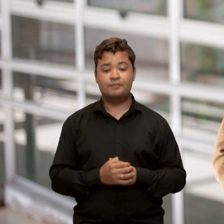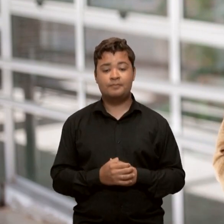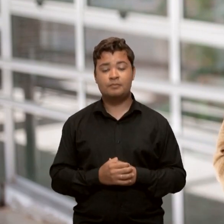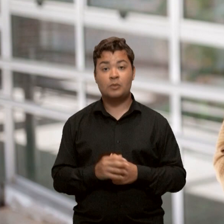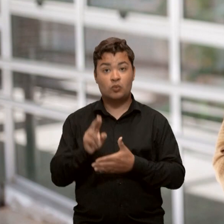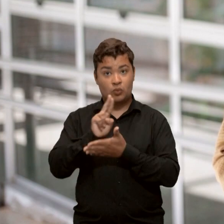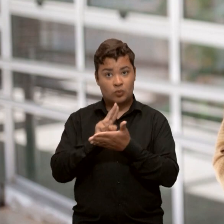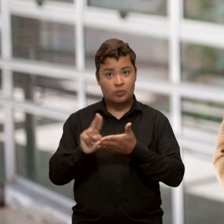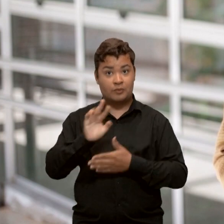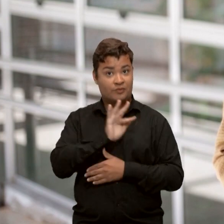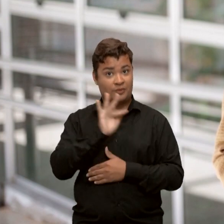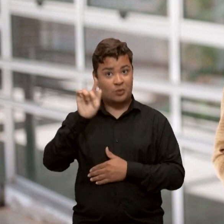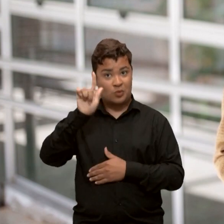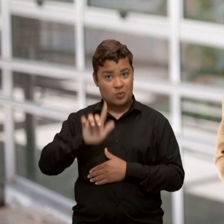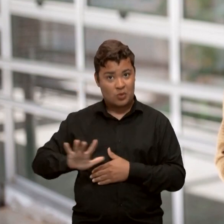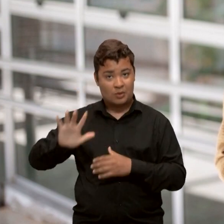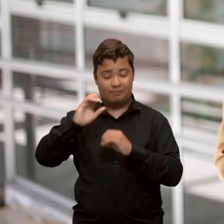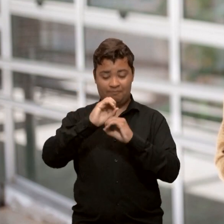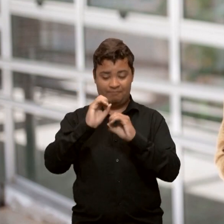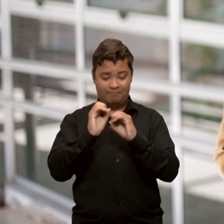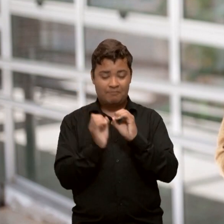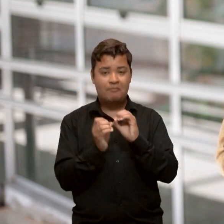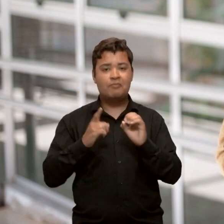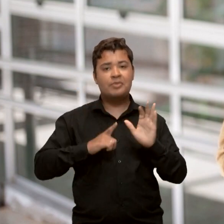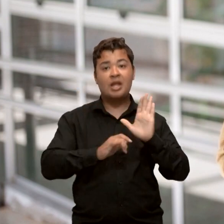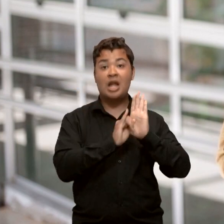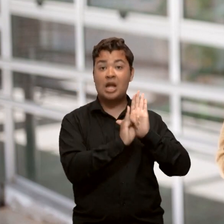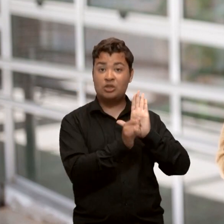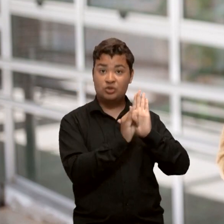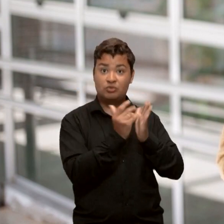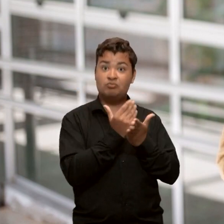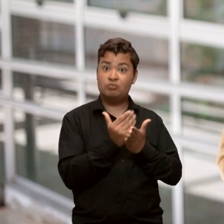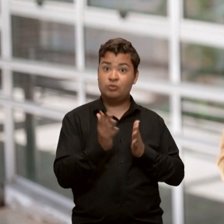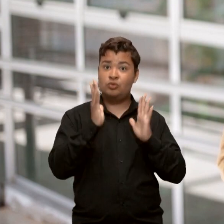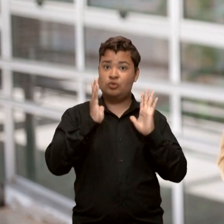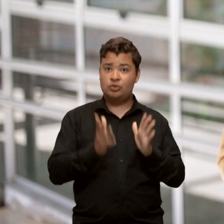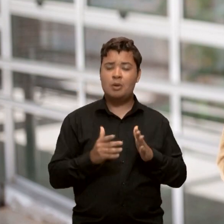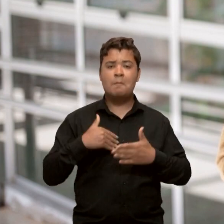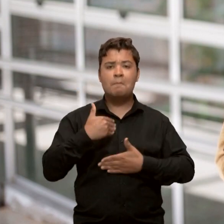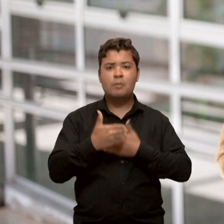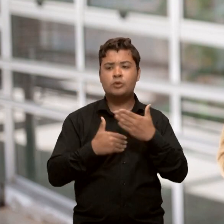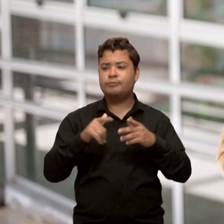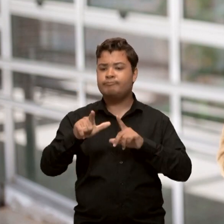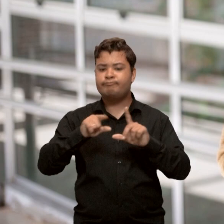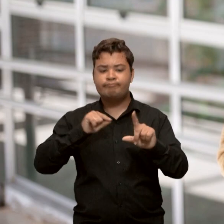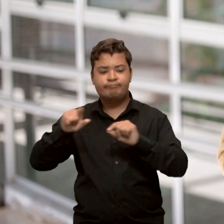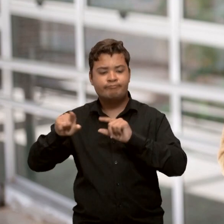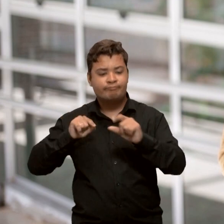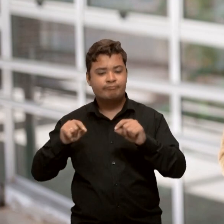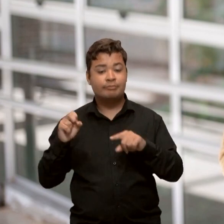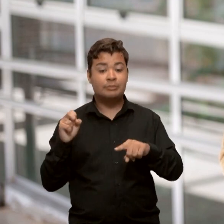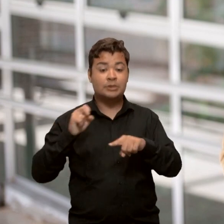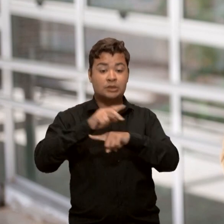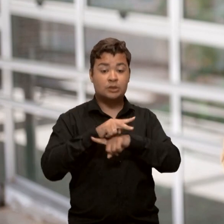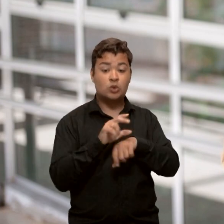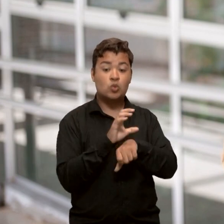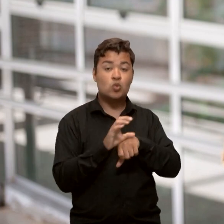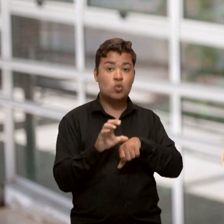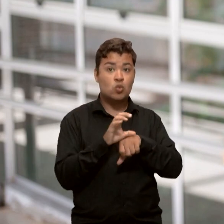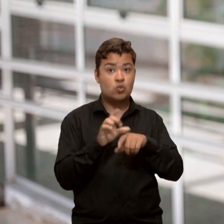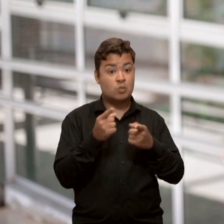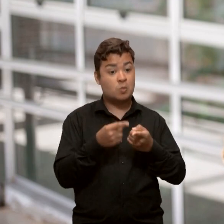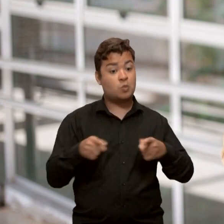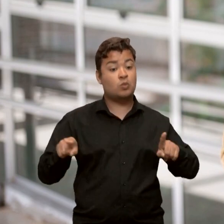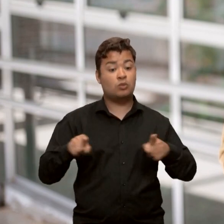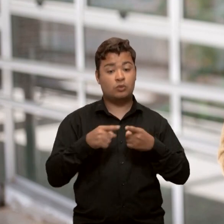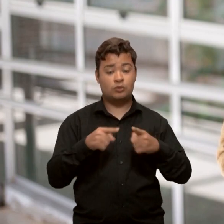Universidade Federal de Goiás está com um edital aberto para o processo seletivo para ingresso nos cursos de